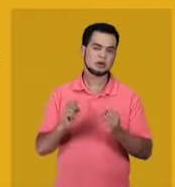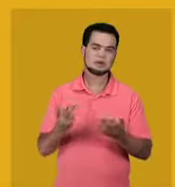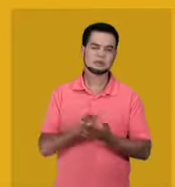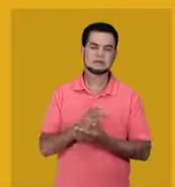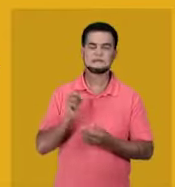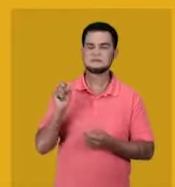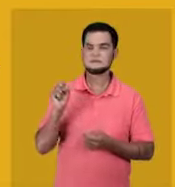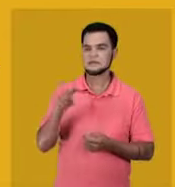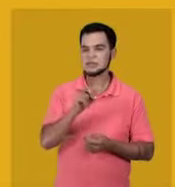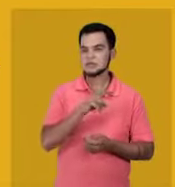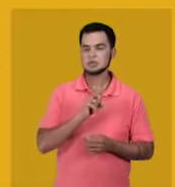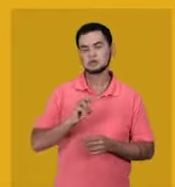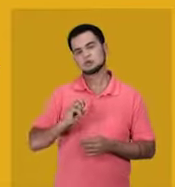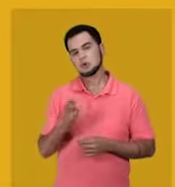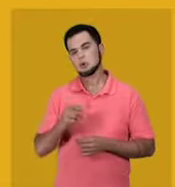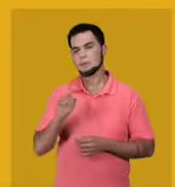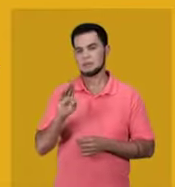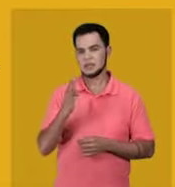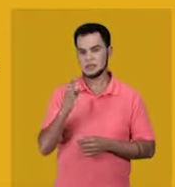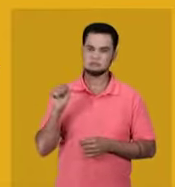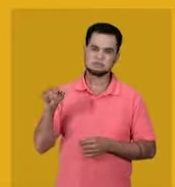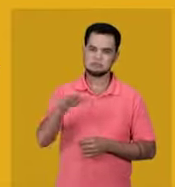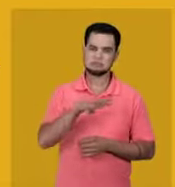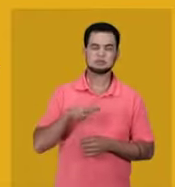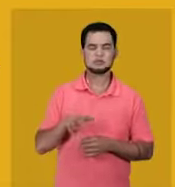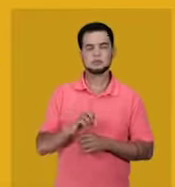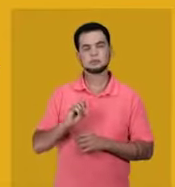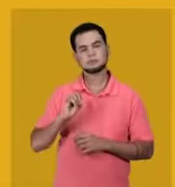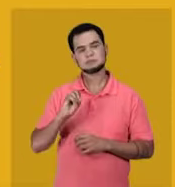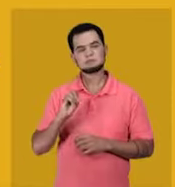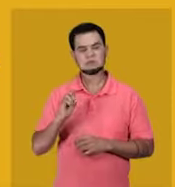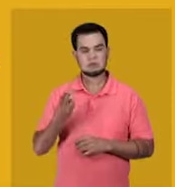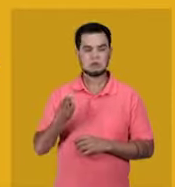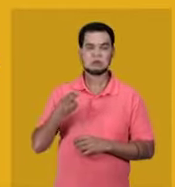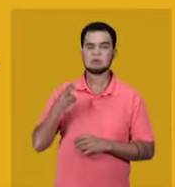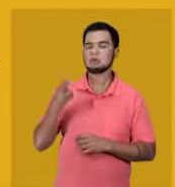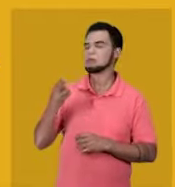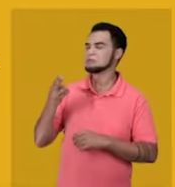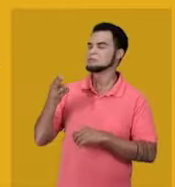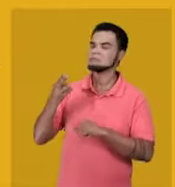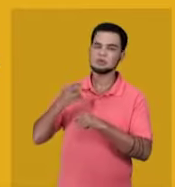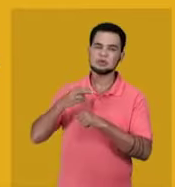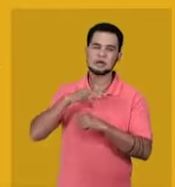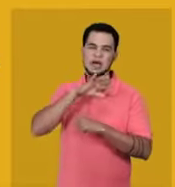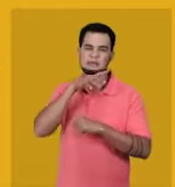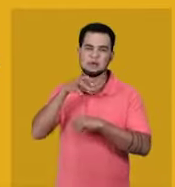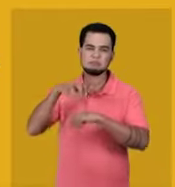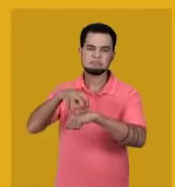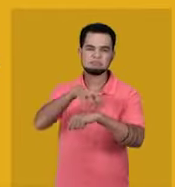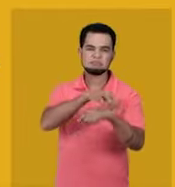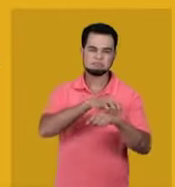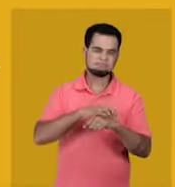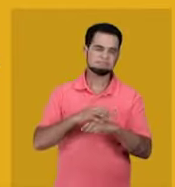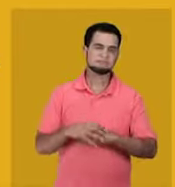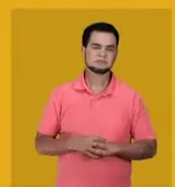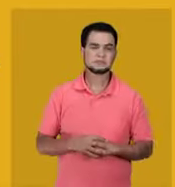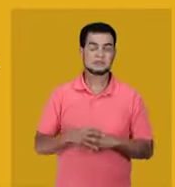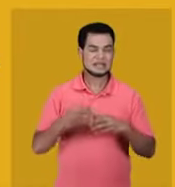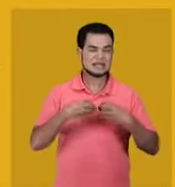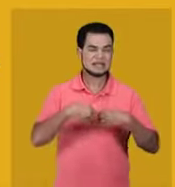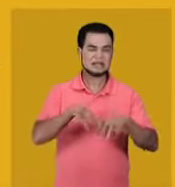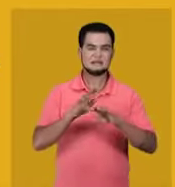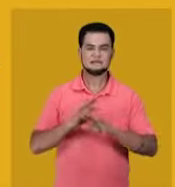vírus, por bactérias ou então por parasitas. As principais doenças causadas, transmitidas,